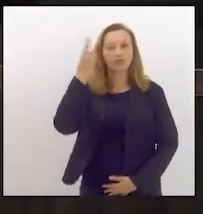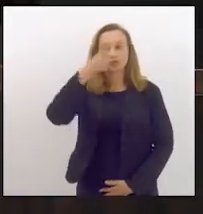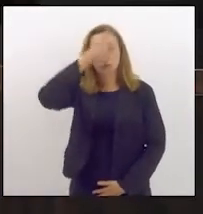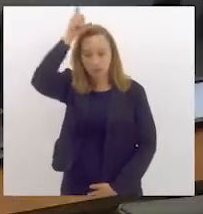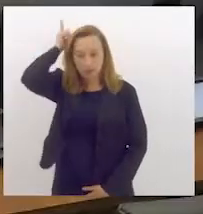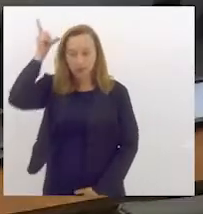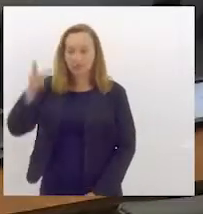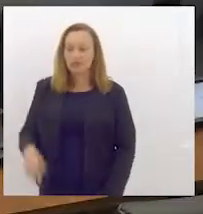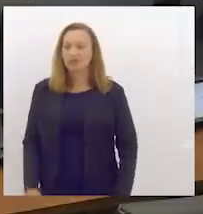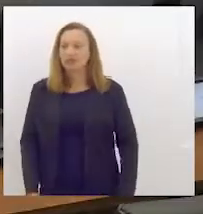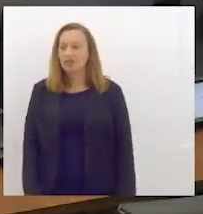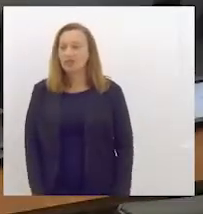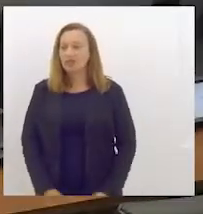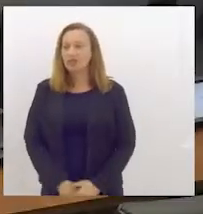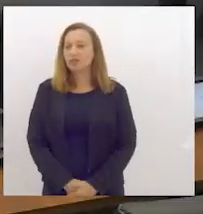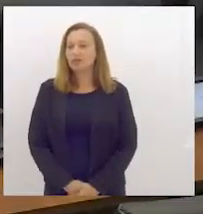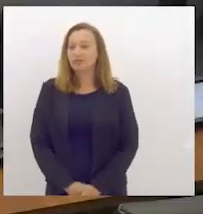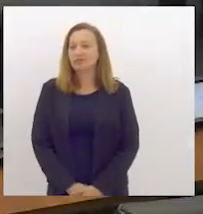Paulo